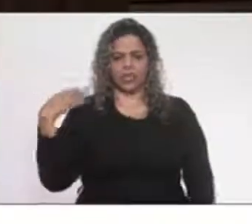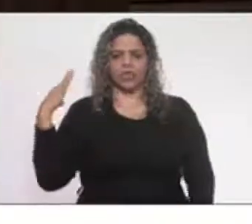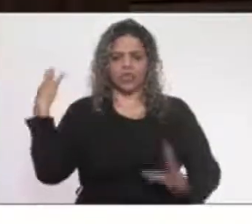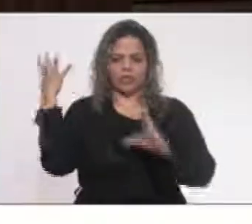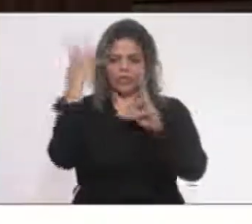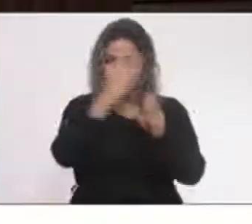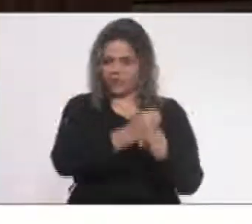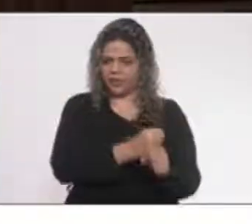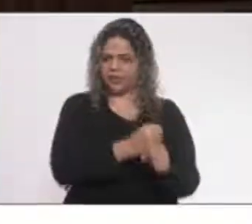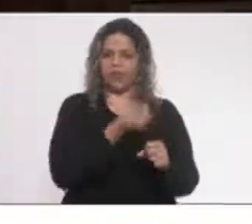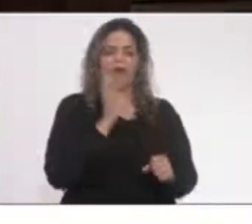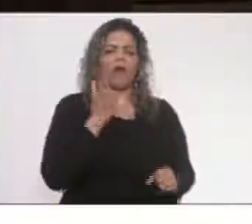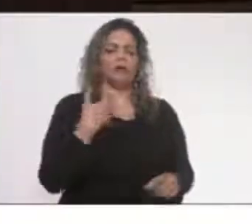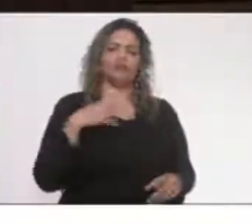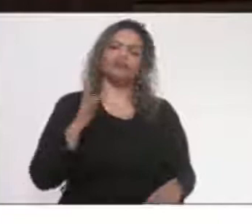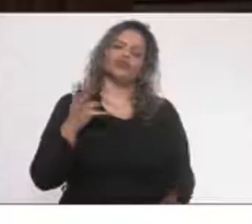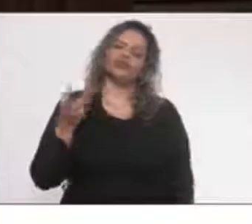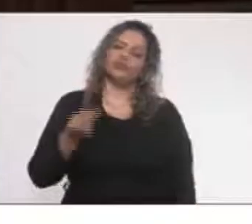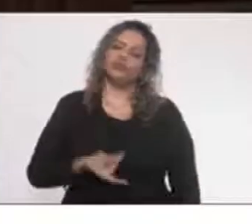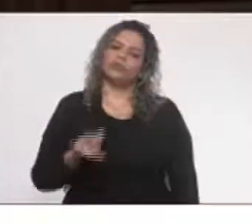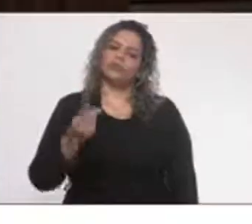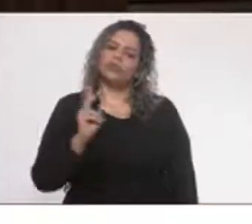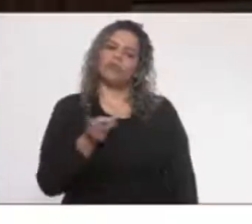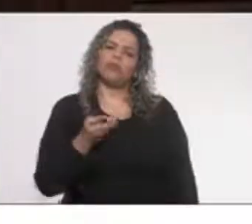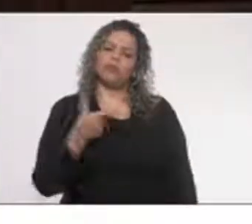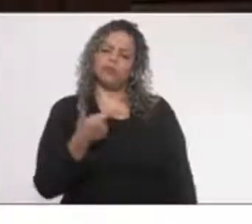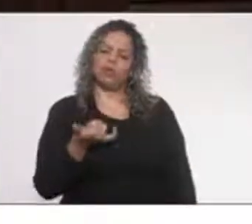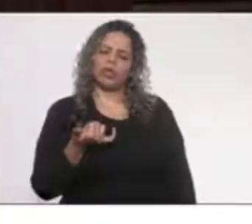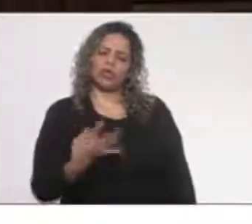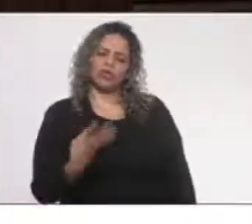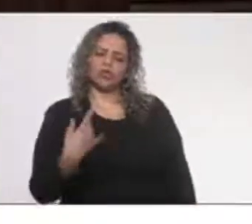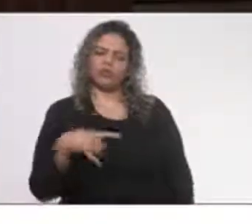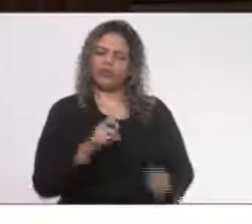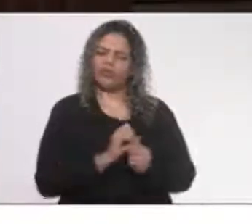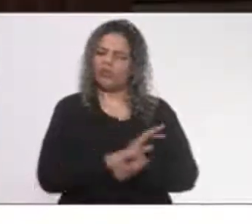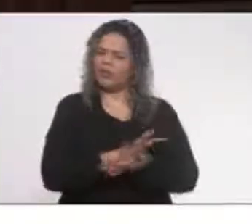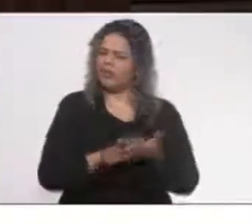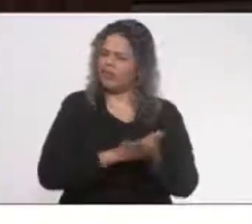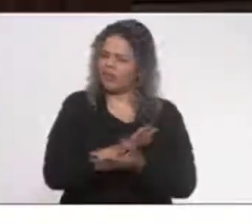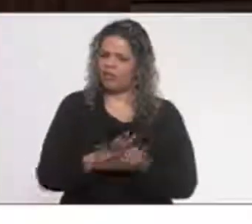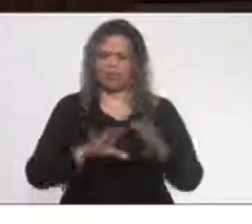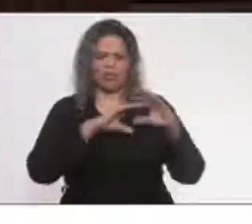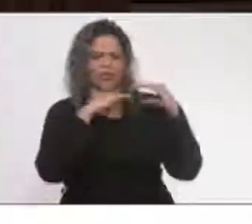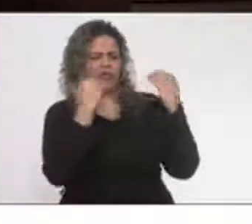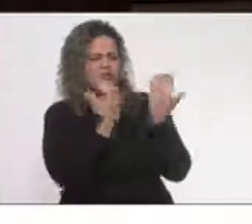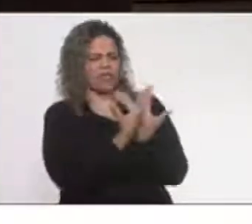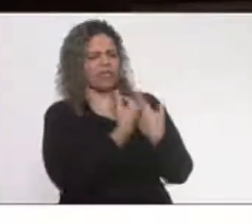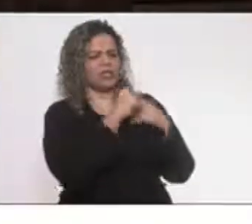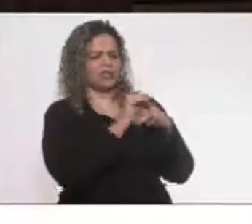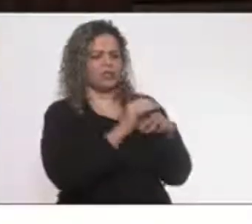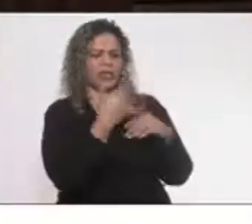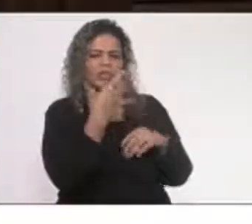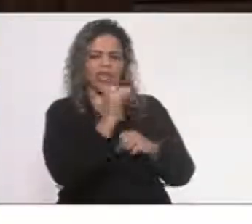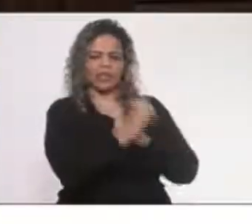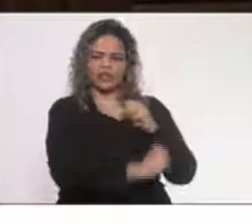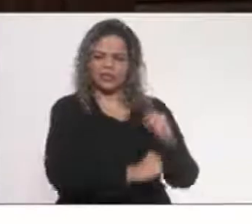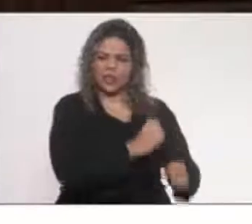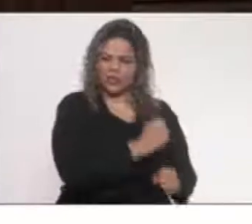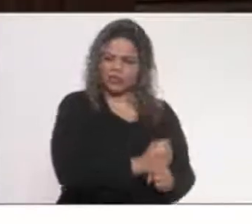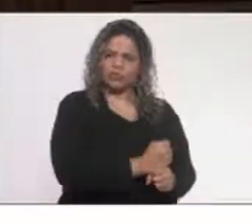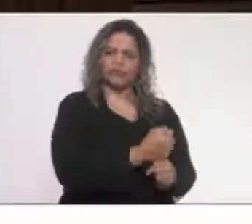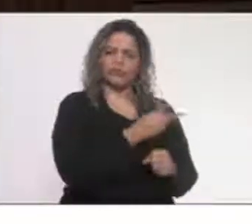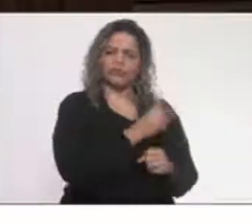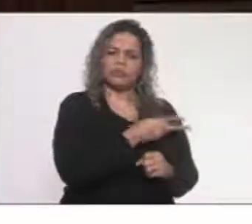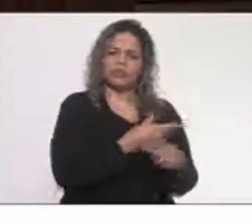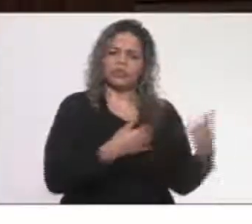seu plano estadual quando saiu o Plano Nacional de Educação em 2014, não fez nenhuma conferência estadual de educação durante 10 anos de vigência